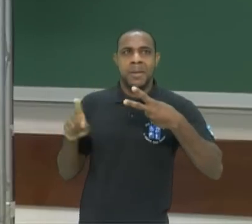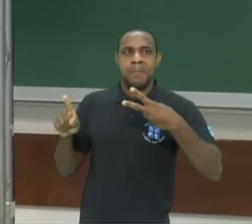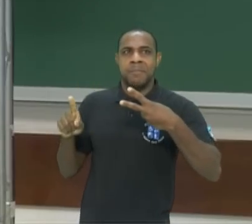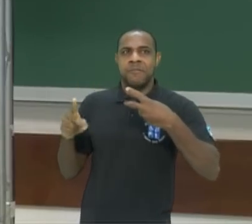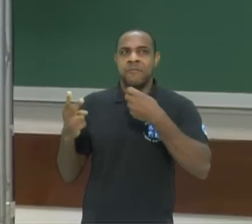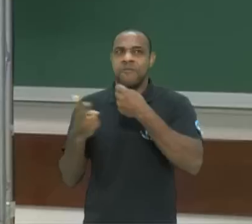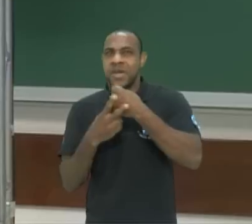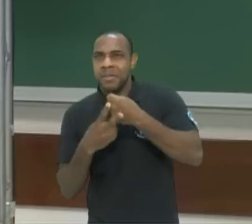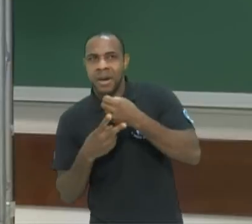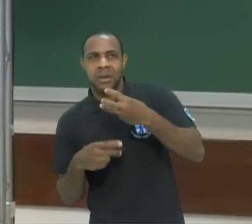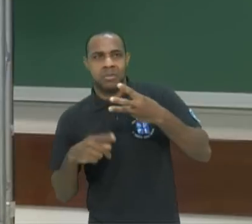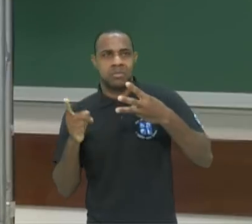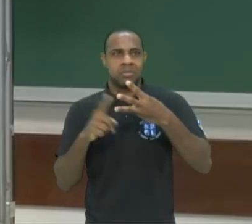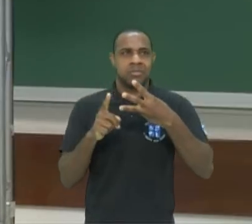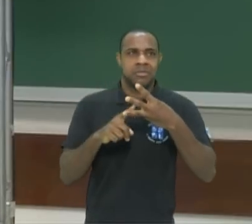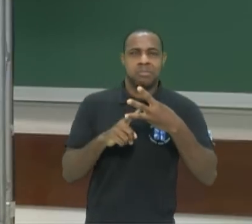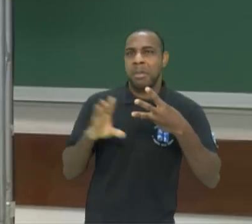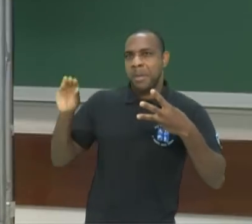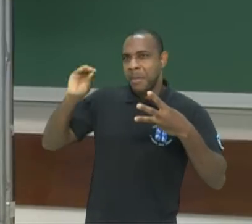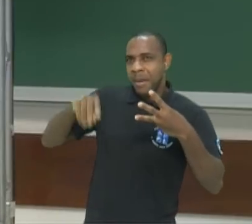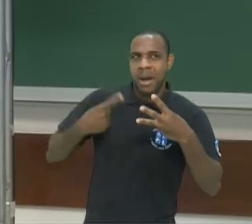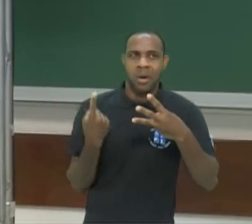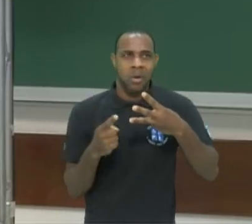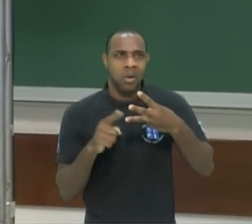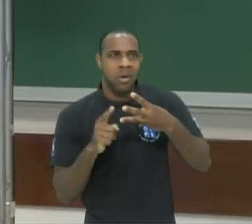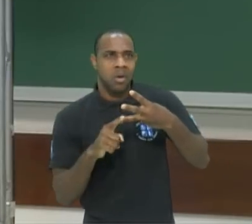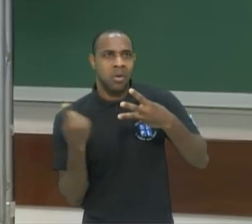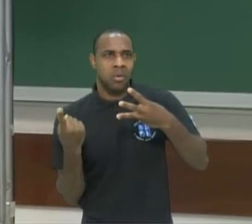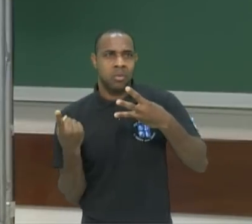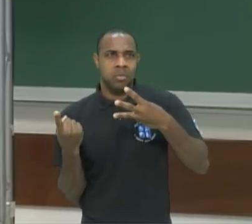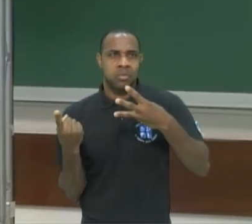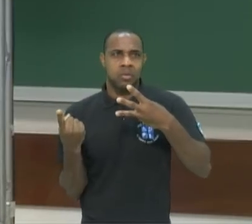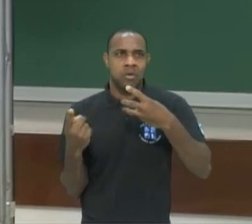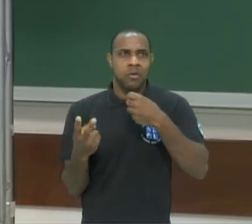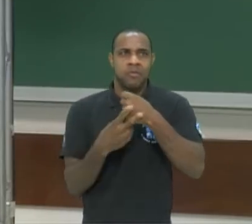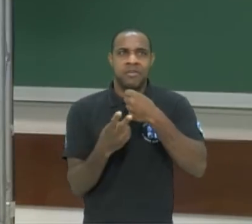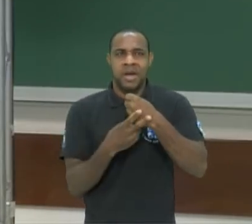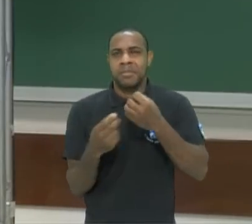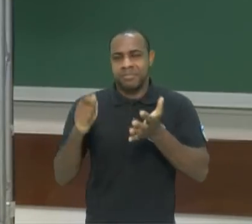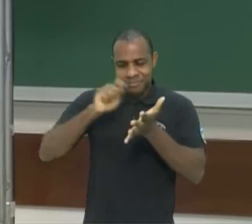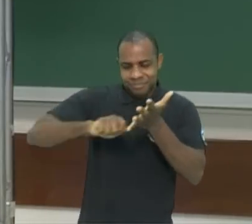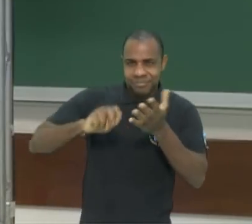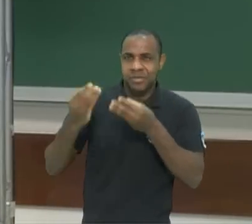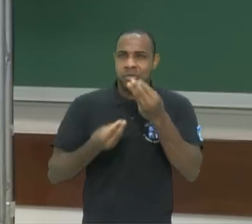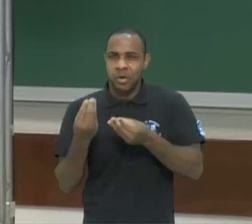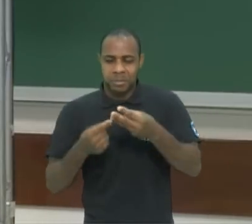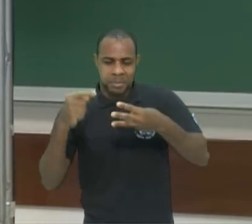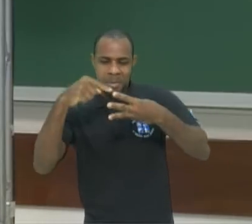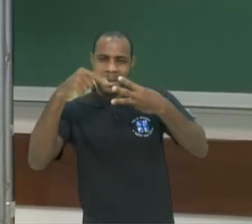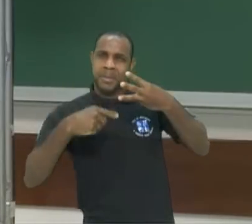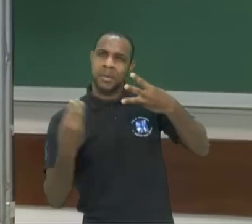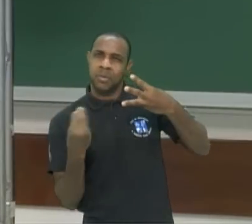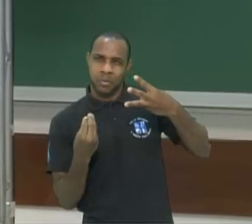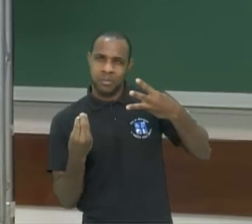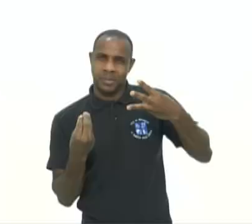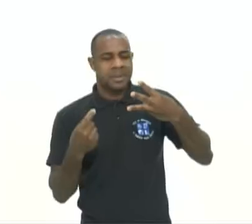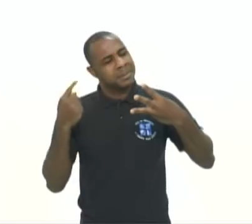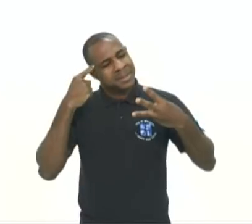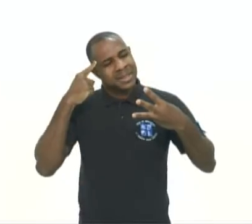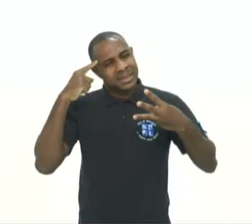da professora Tânia e da professora Cleide, né? E tentar marcar ali corretinho com vocês